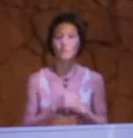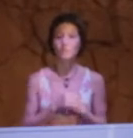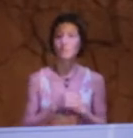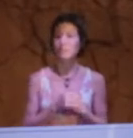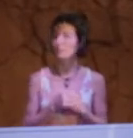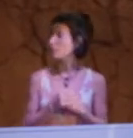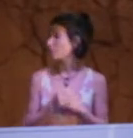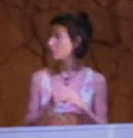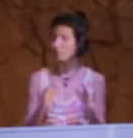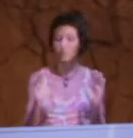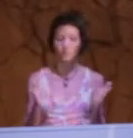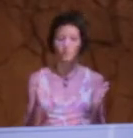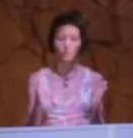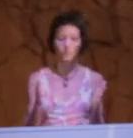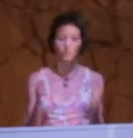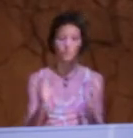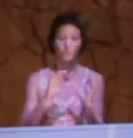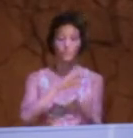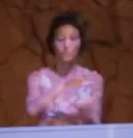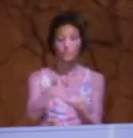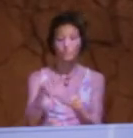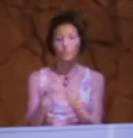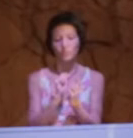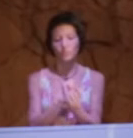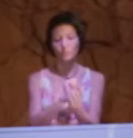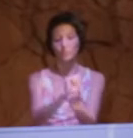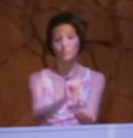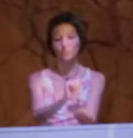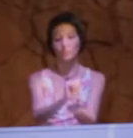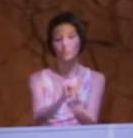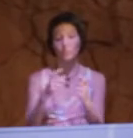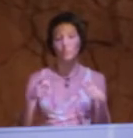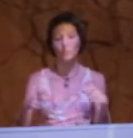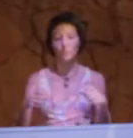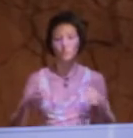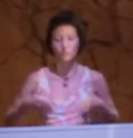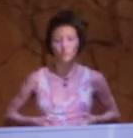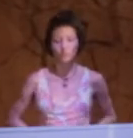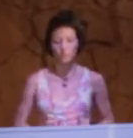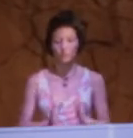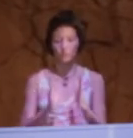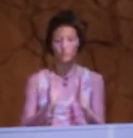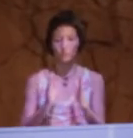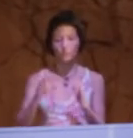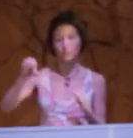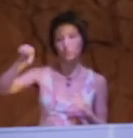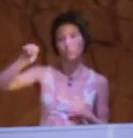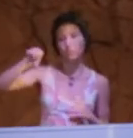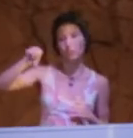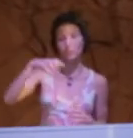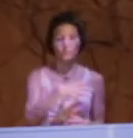fronteira. Então, hoje, o Quilombo é onde eu nasci. Dos 9 filhos, mais um de minha